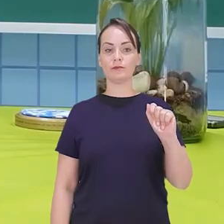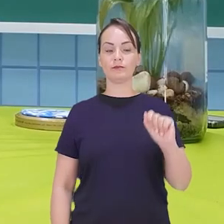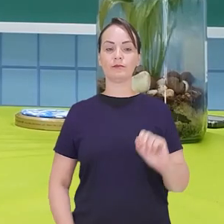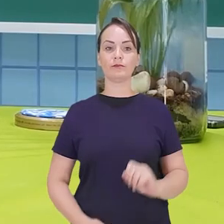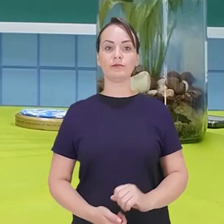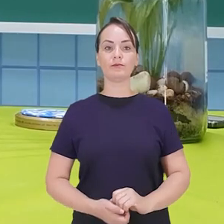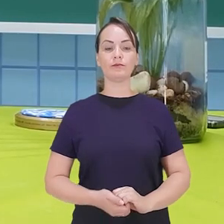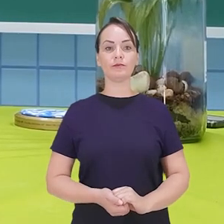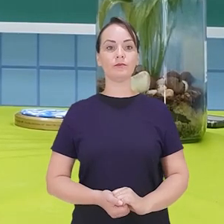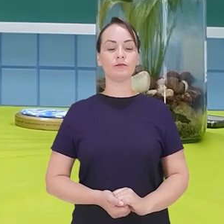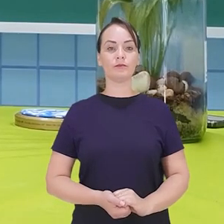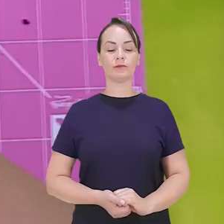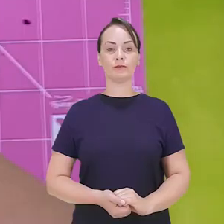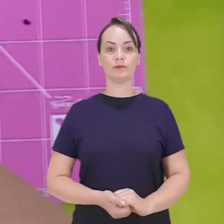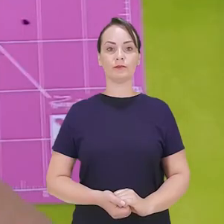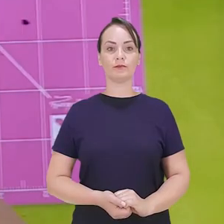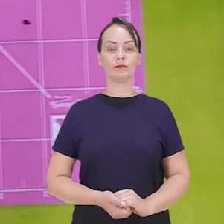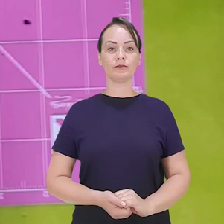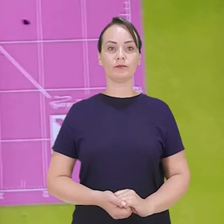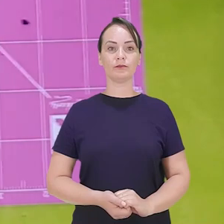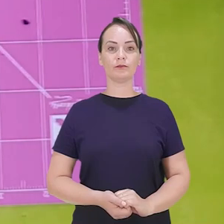A begônia.